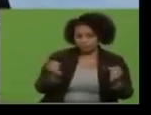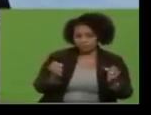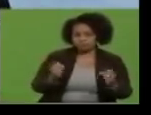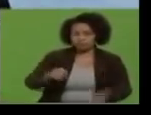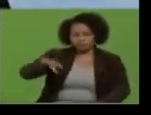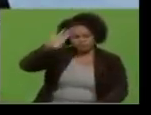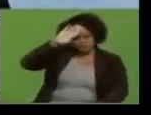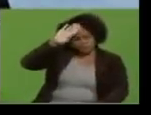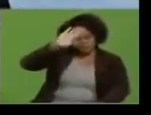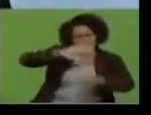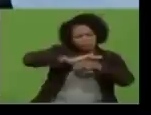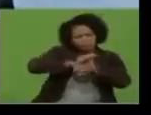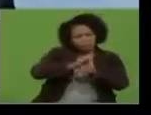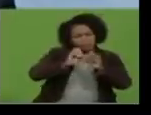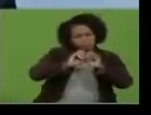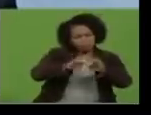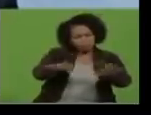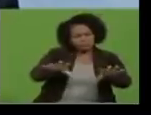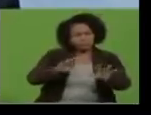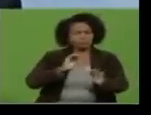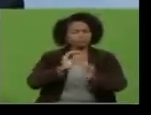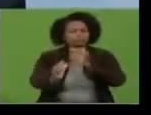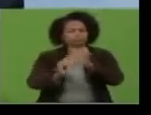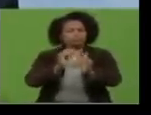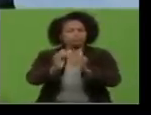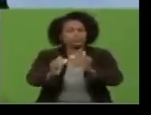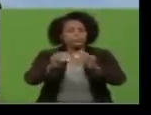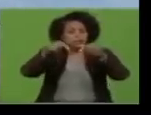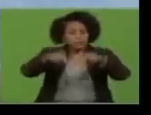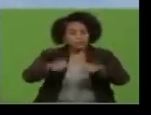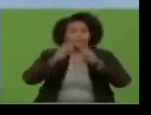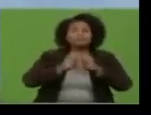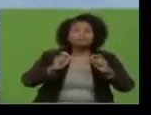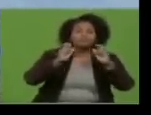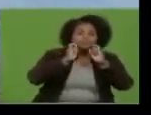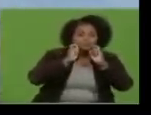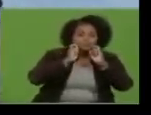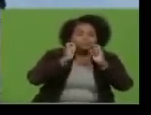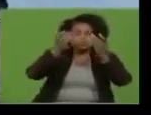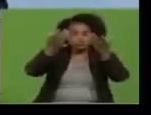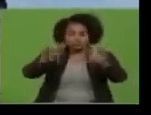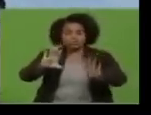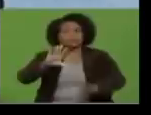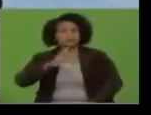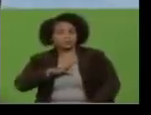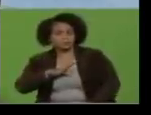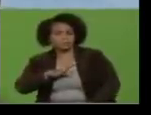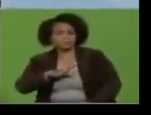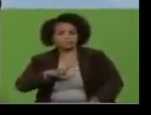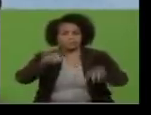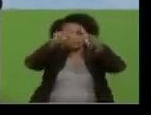da Covid-19 em Moçambique foi caracterizada por um seguinte quadro.